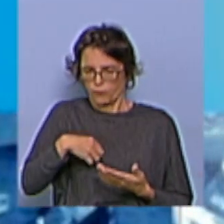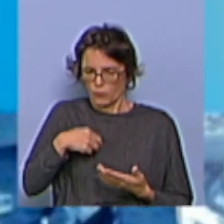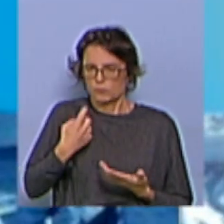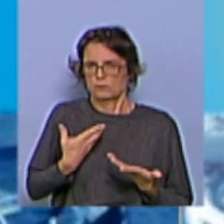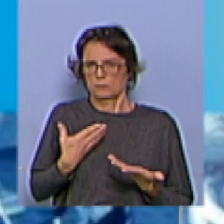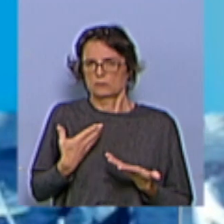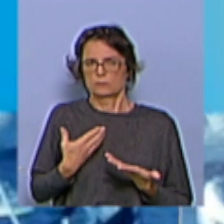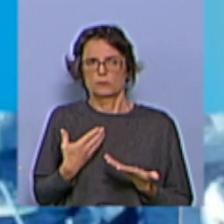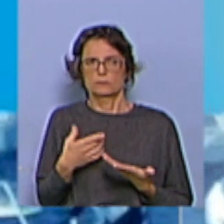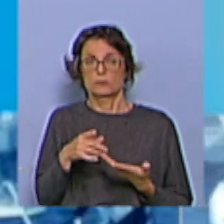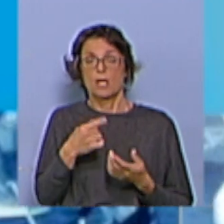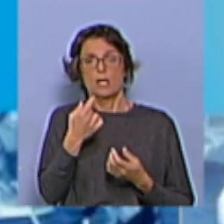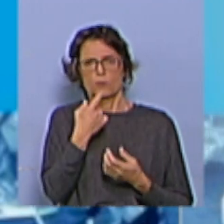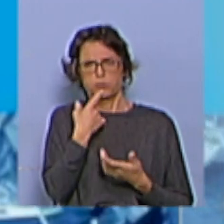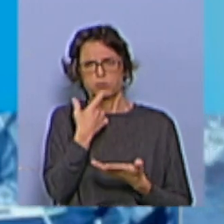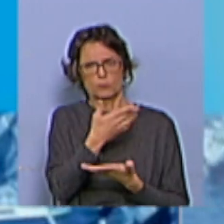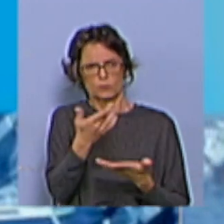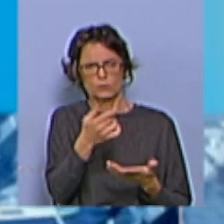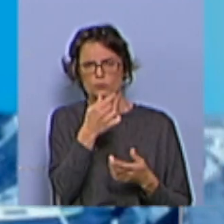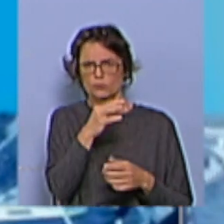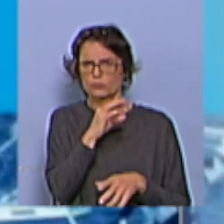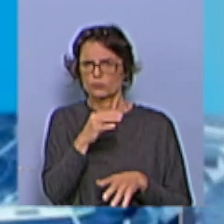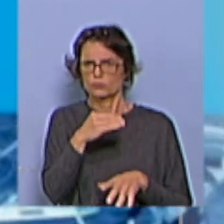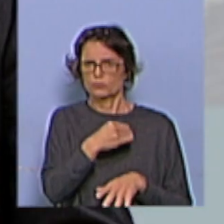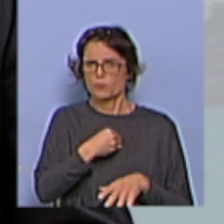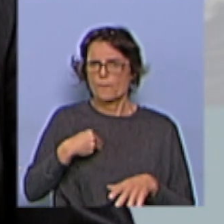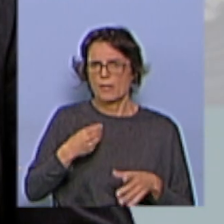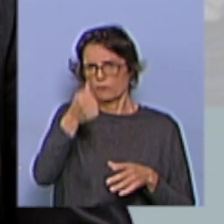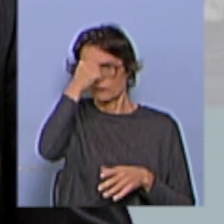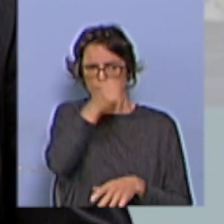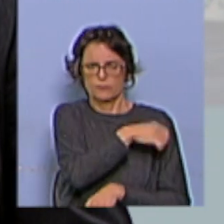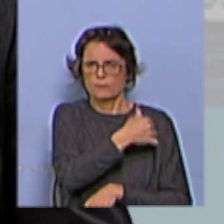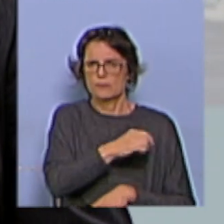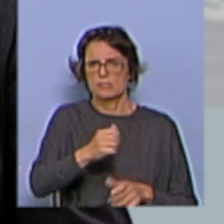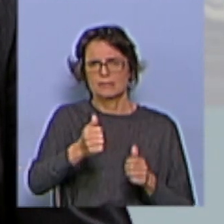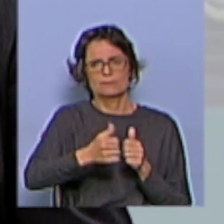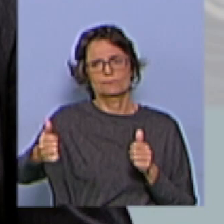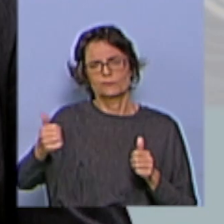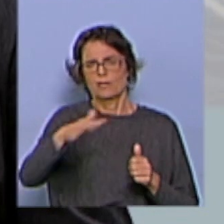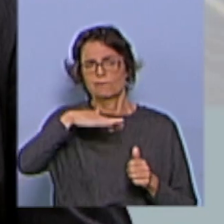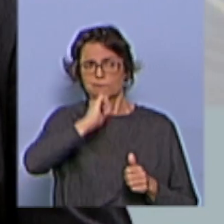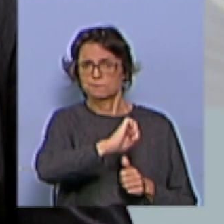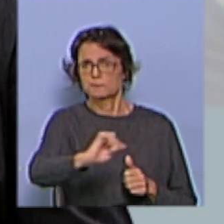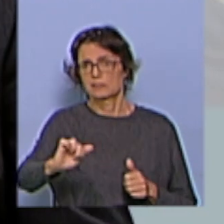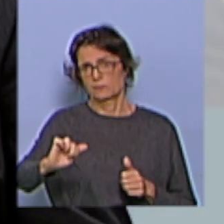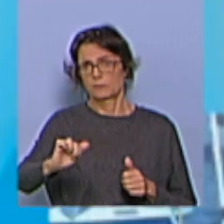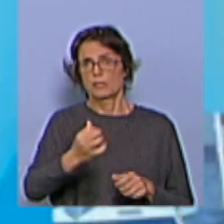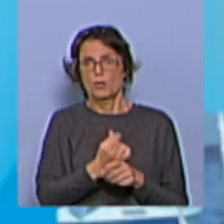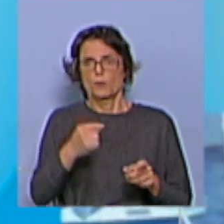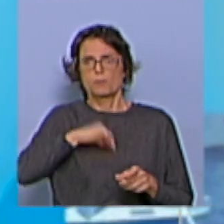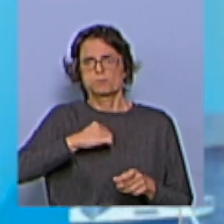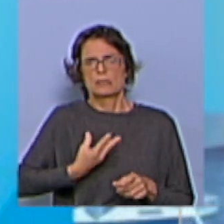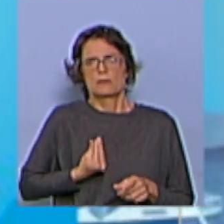que se afastaram das famílias, muitos que não viam os filhos. a questão do medo, não é? Porque todos sentiam